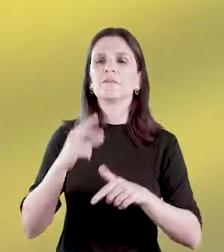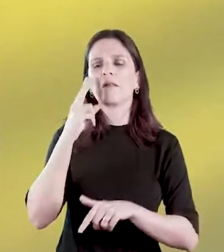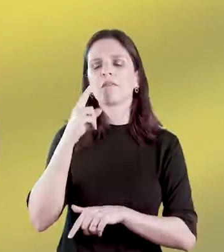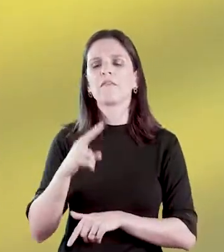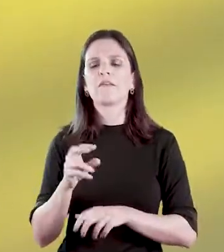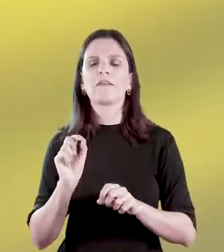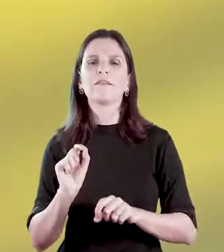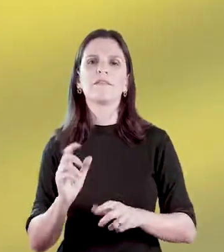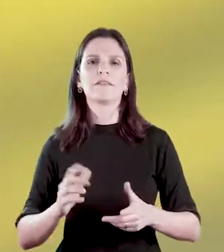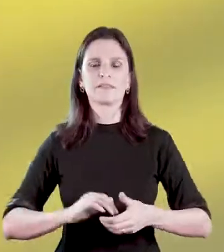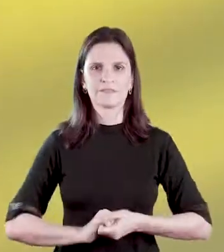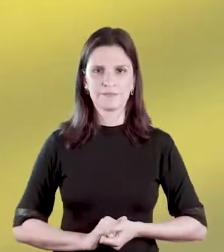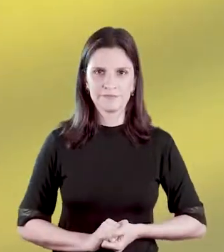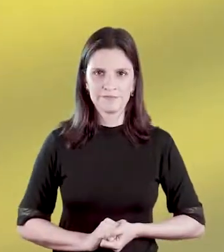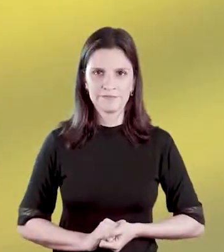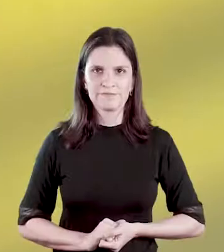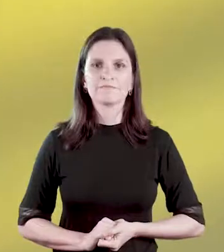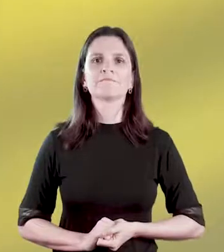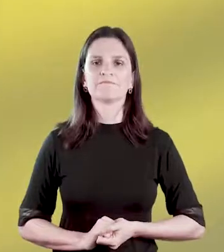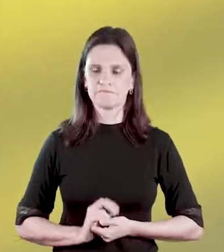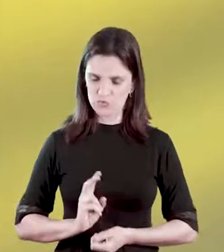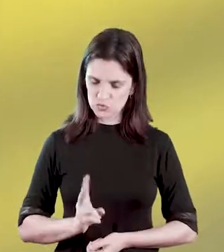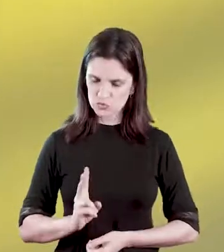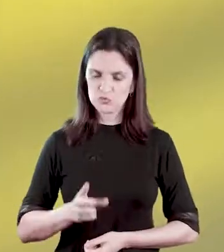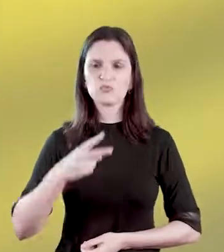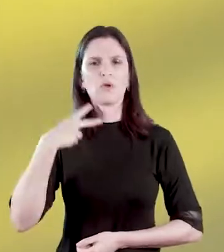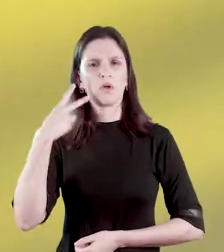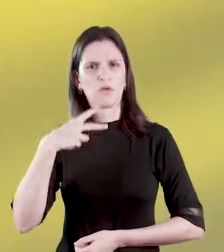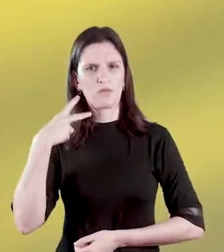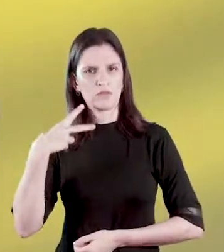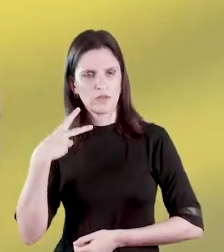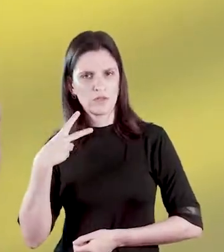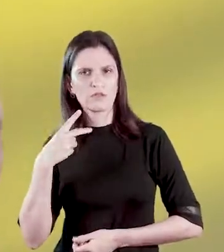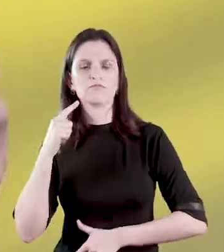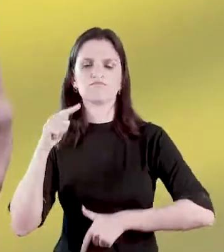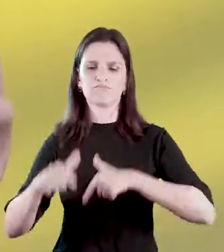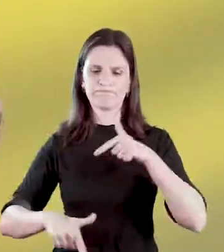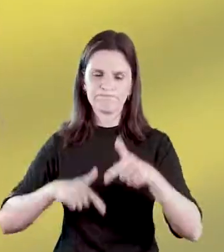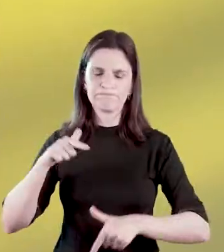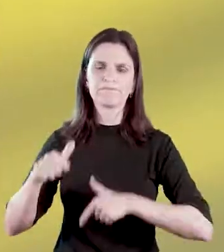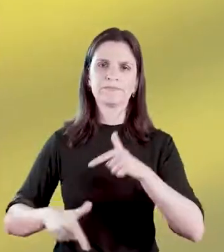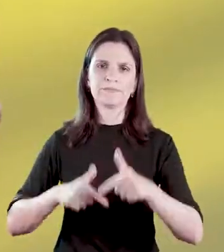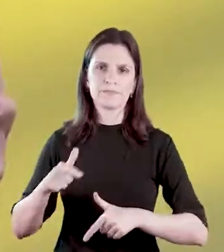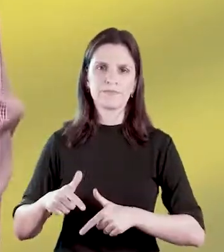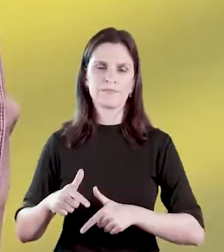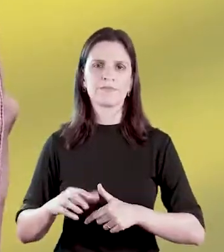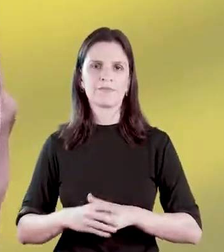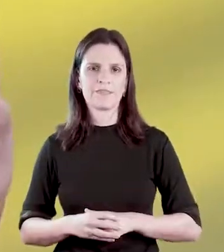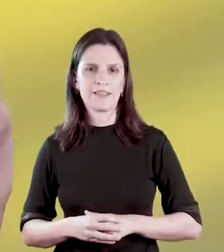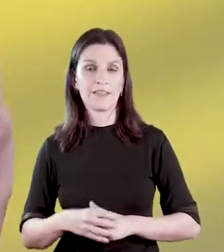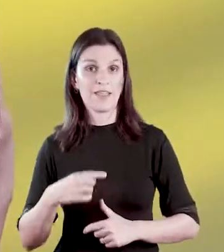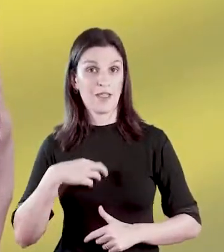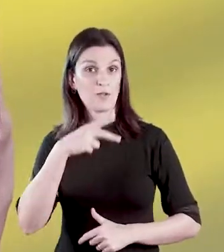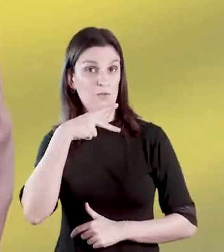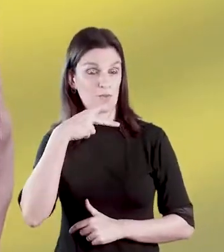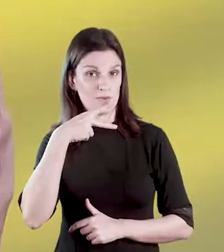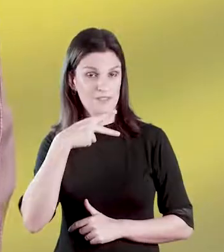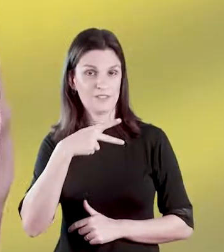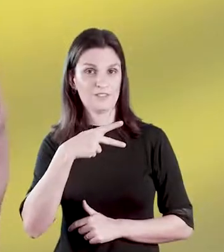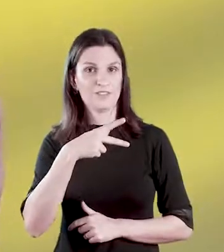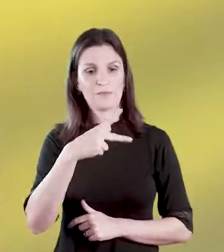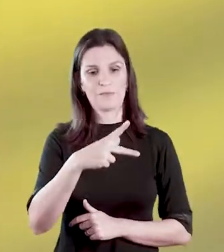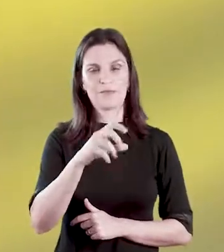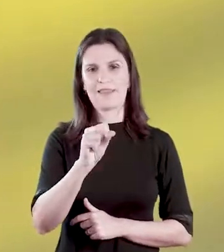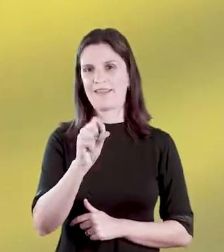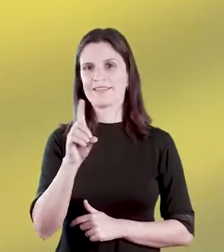esperar vou que eu vou continuar sendo um vereador atuante até porque agora eu tenho um compromisso eu sou do partido do prefeito eu não era o partido